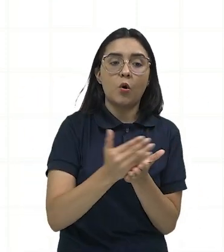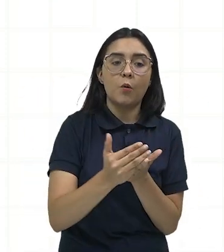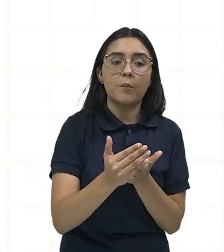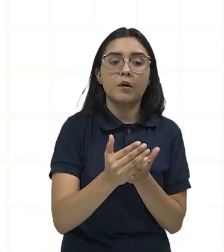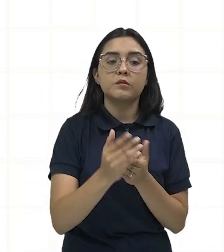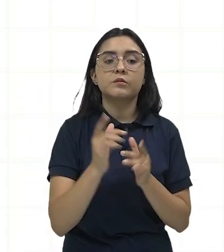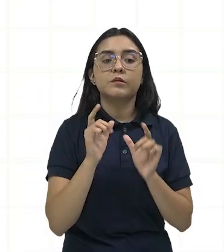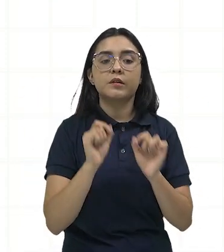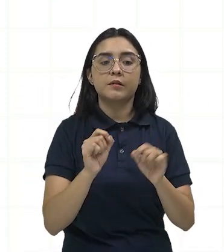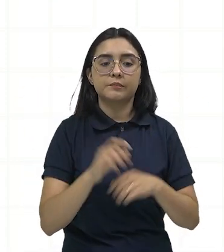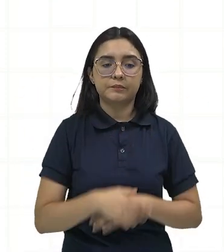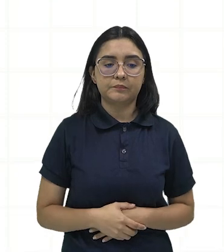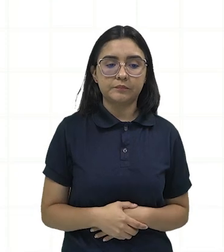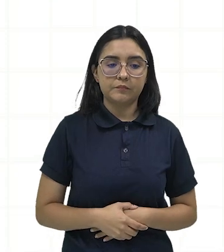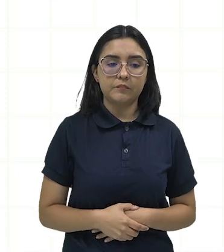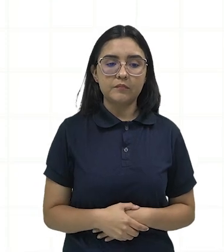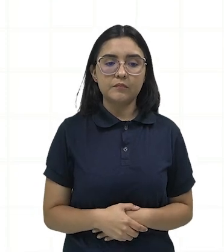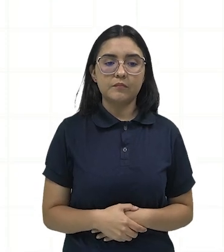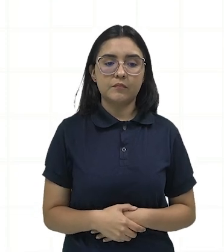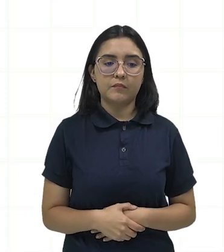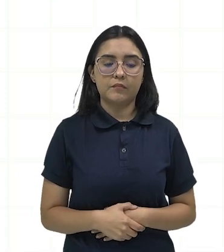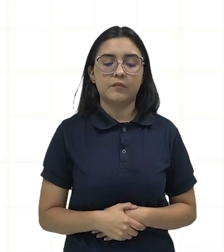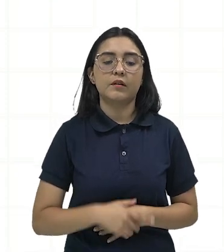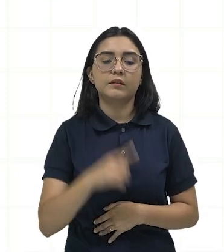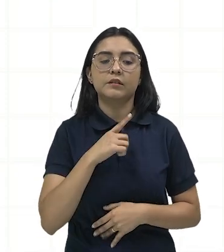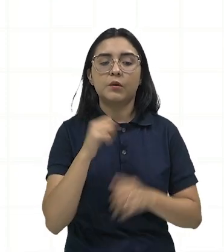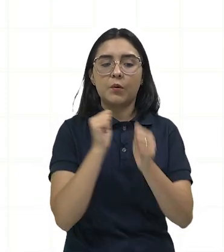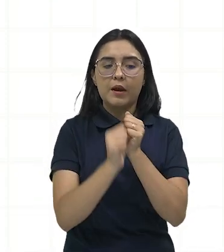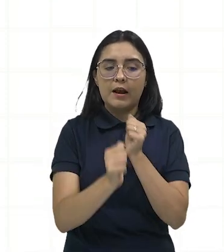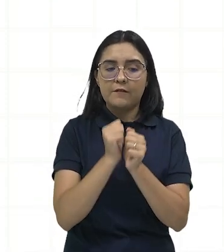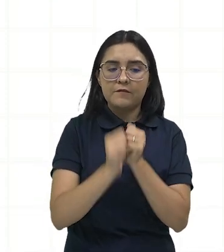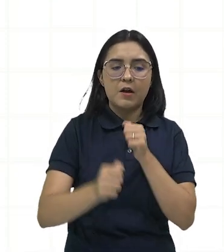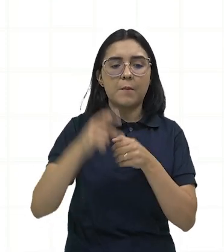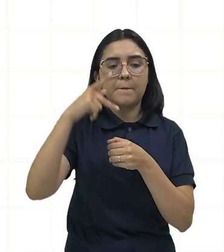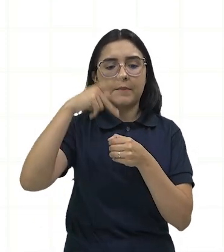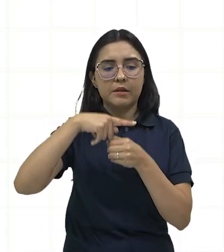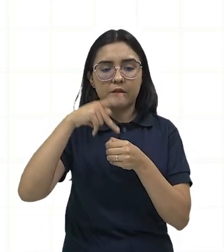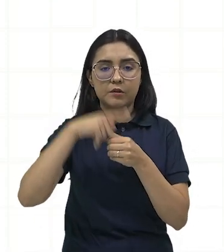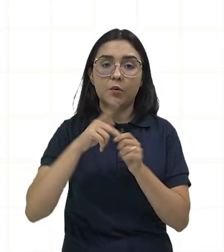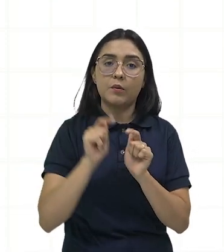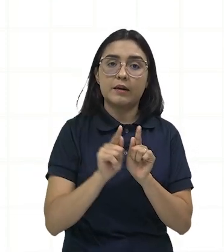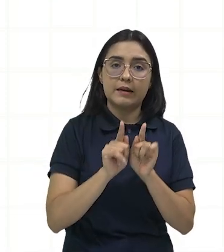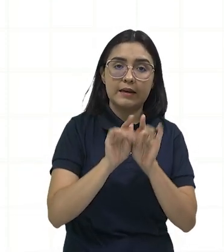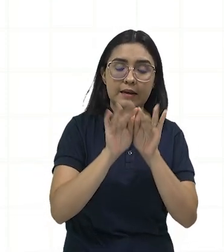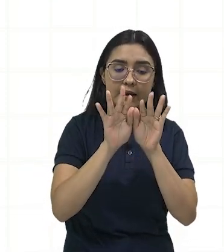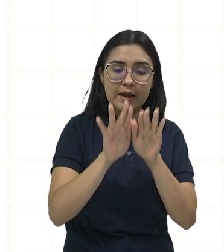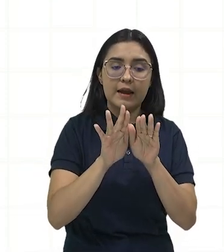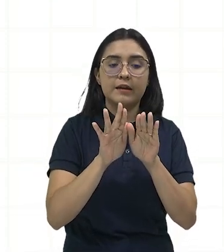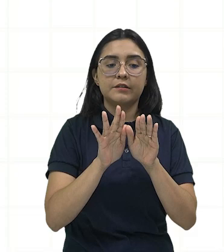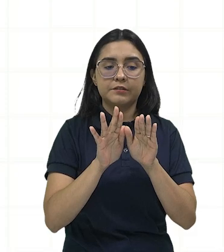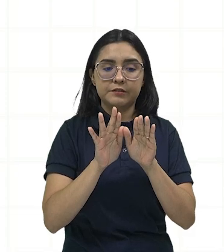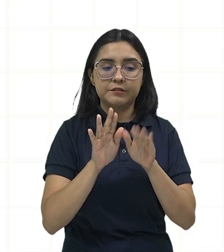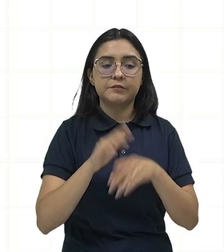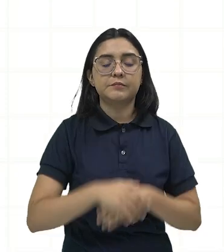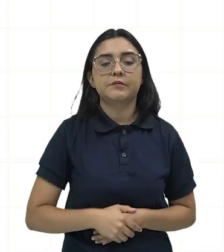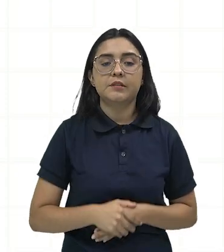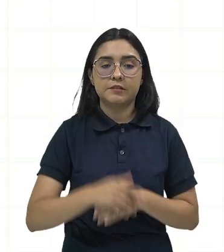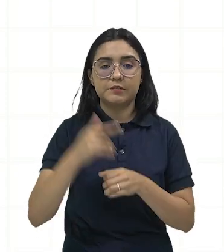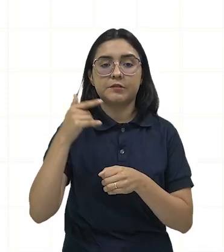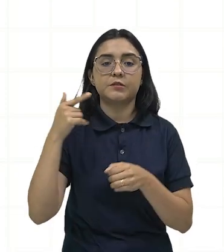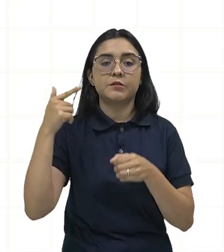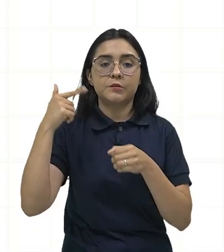a queima aqui, ó, do carvão, petróleo ou gás natural, né, desses combustíveis